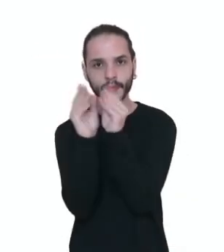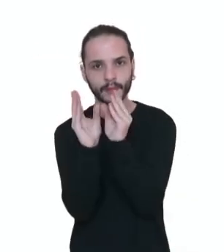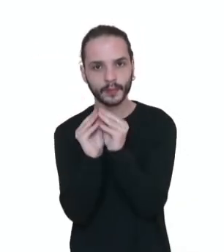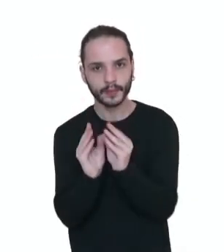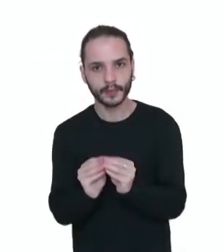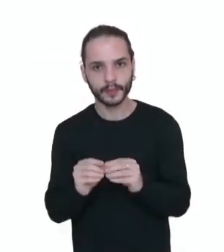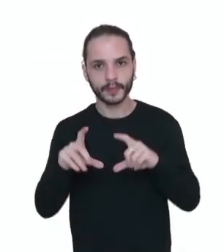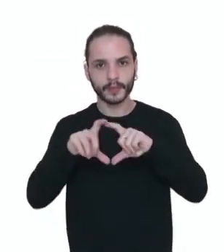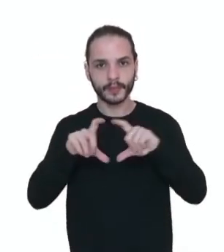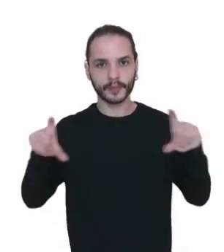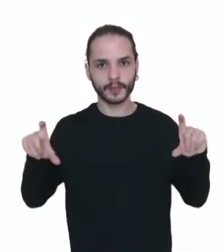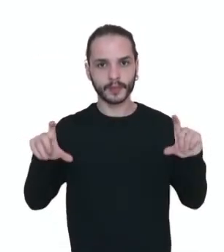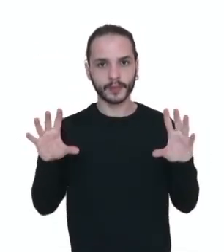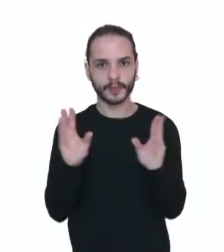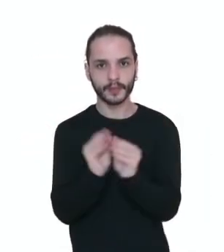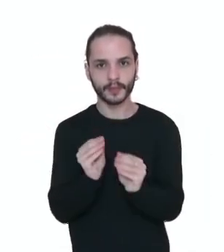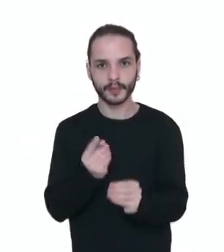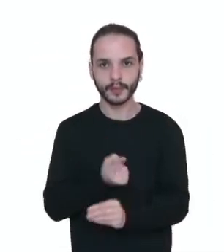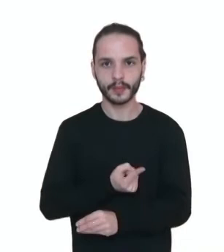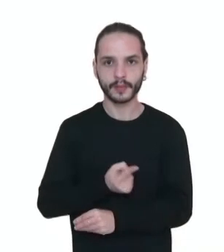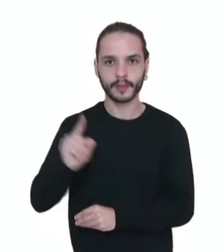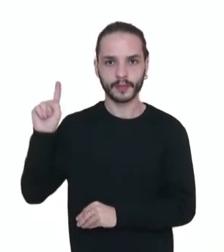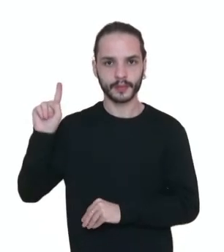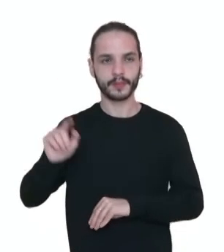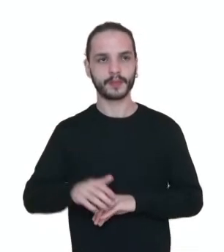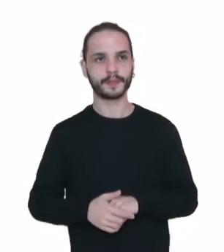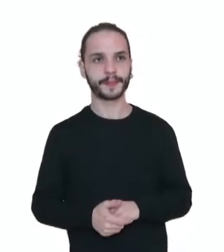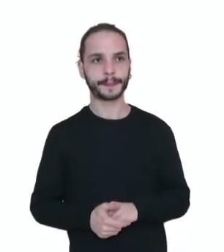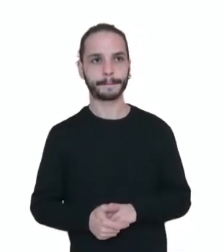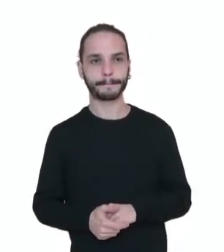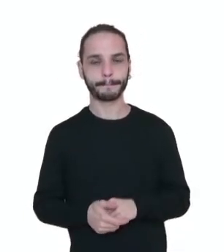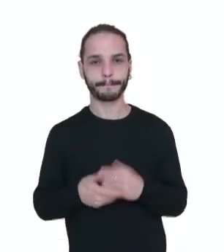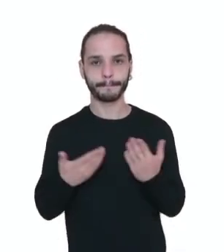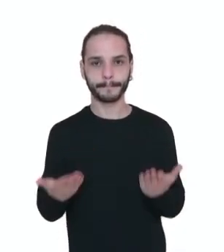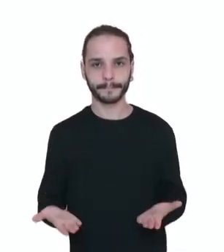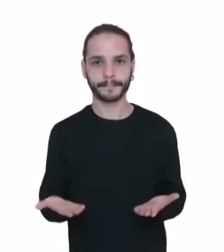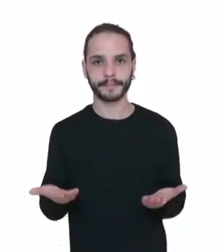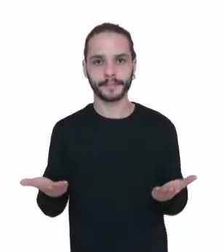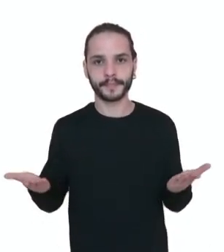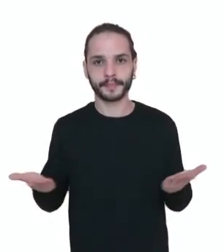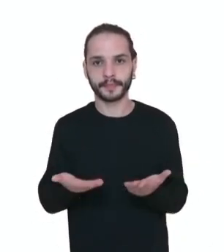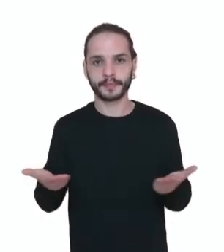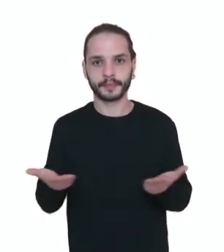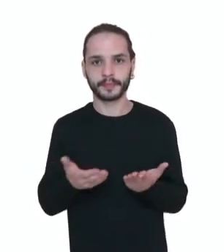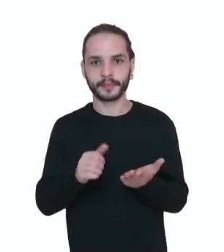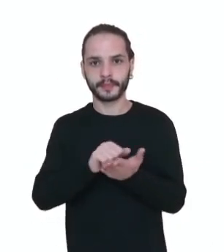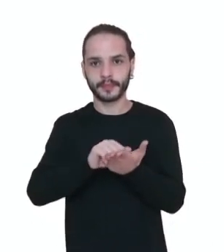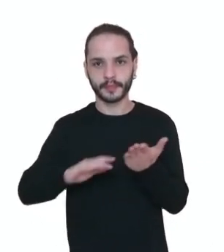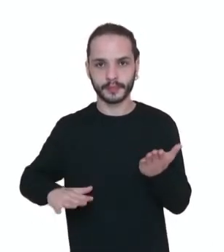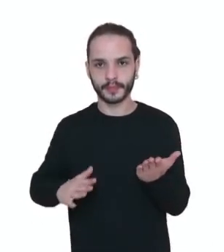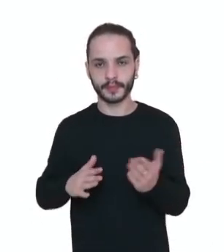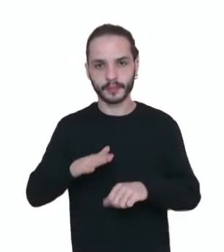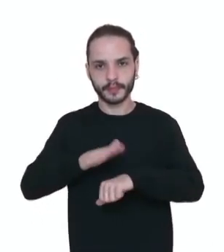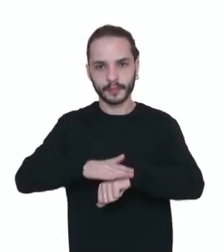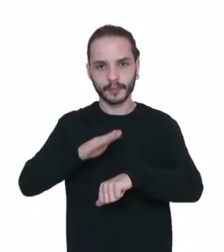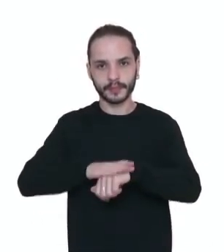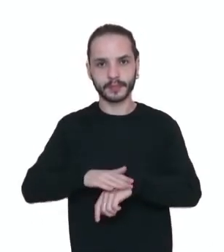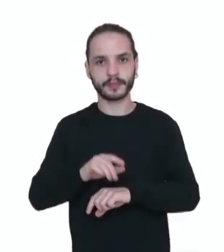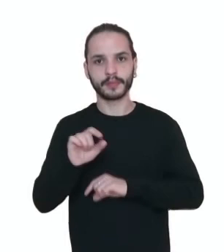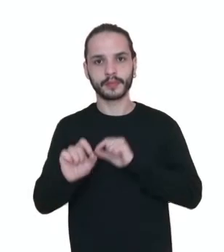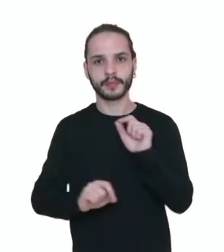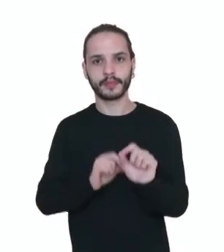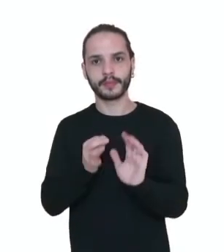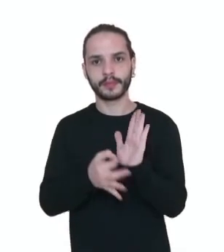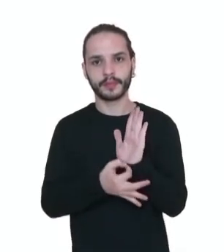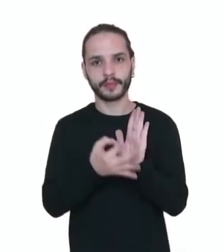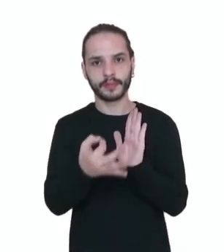um parágrafo conclusivo aí do nosso júri simulado, certo? Então, vamos para a nossa atividade mão na massa, né? A sugestão é que